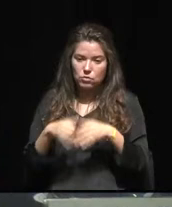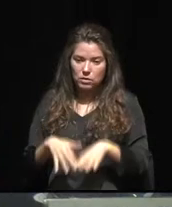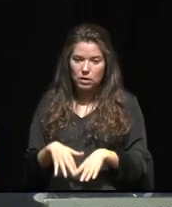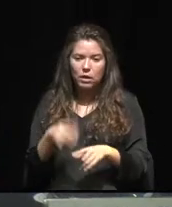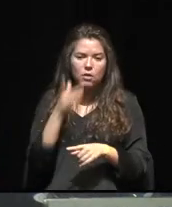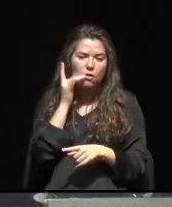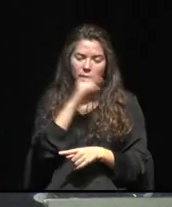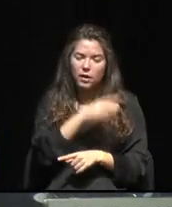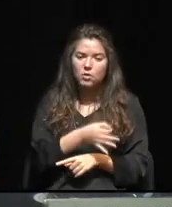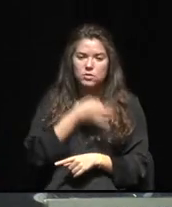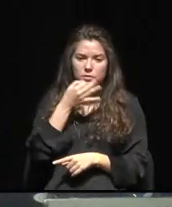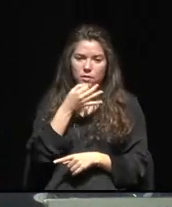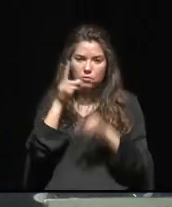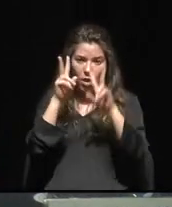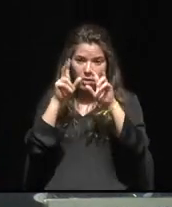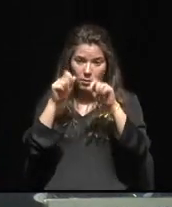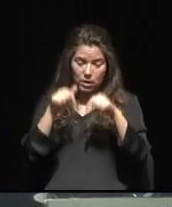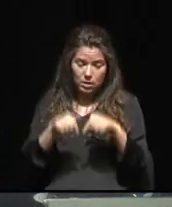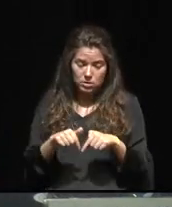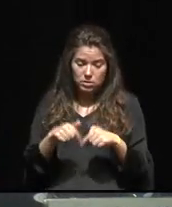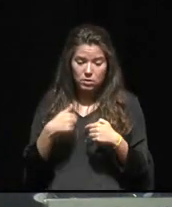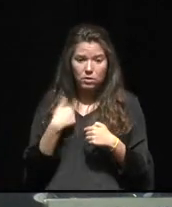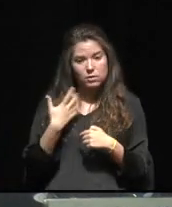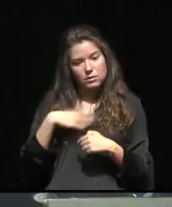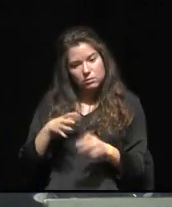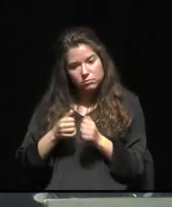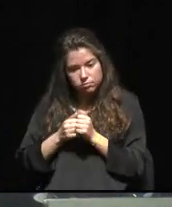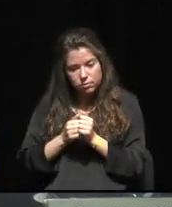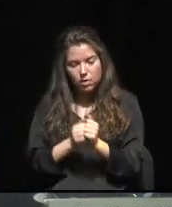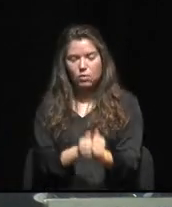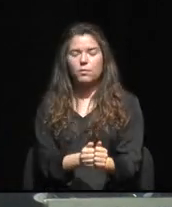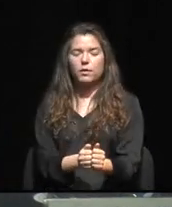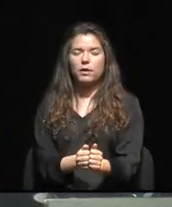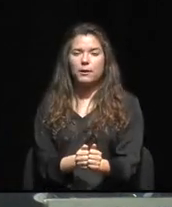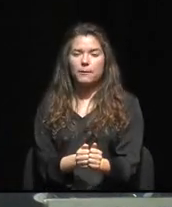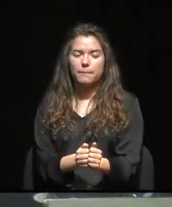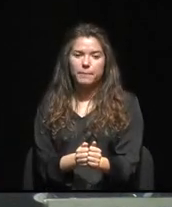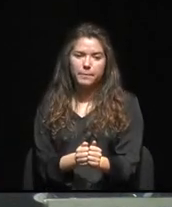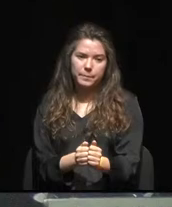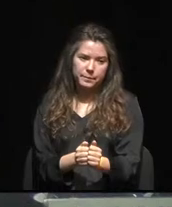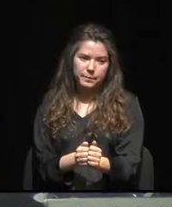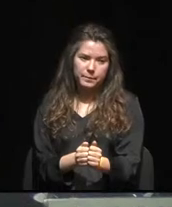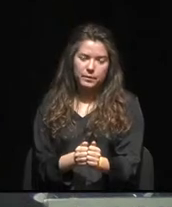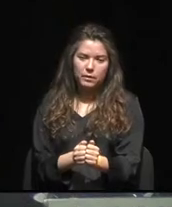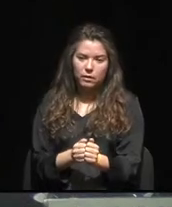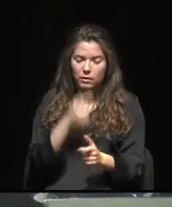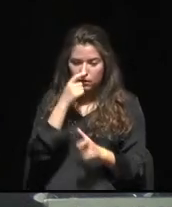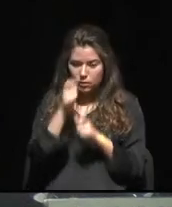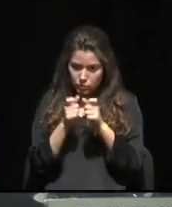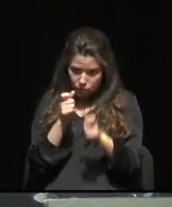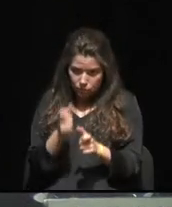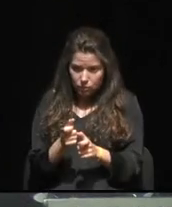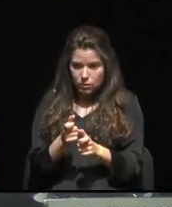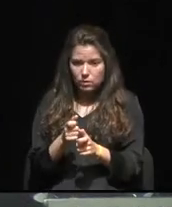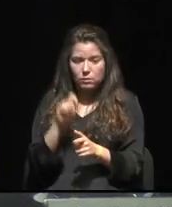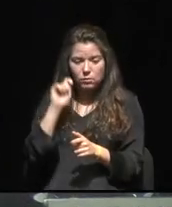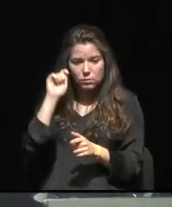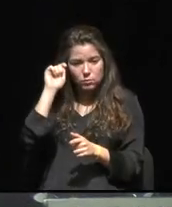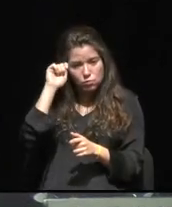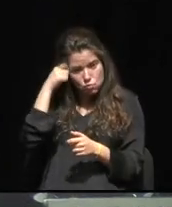com quem temos falado sobre esta matéria nós queremos acompanhar a pretensão dos do das pessoas visadas por